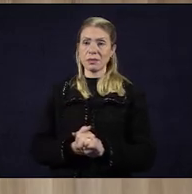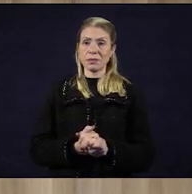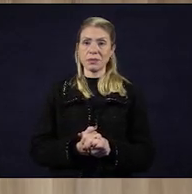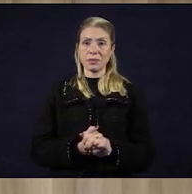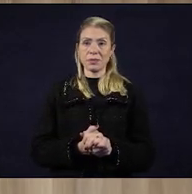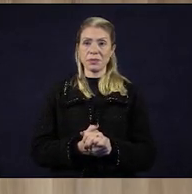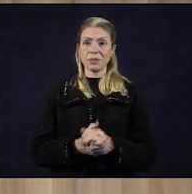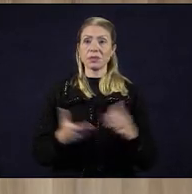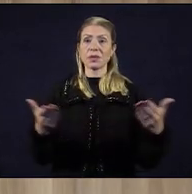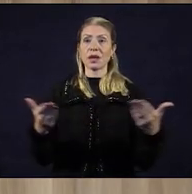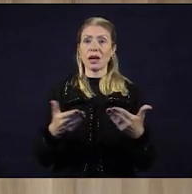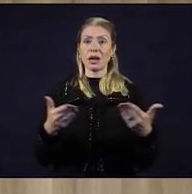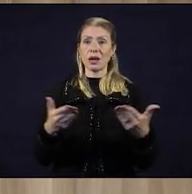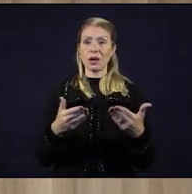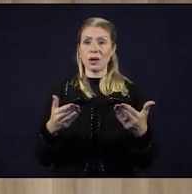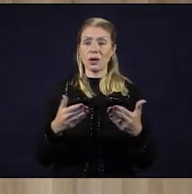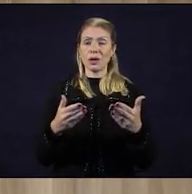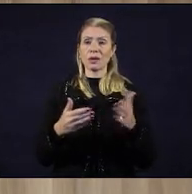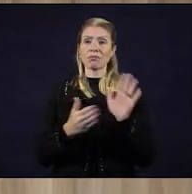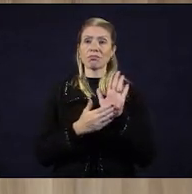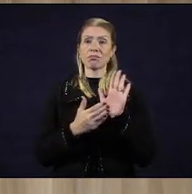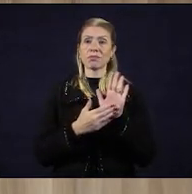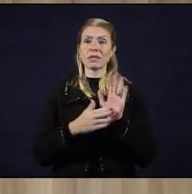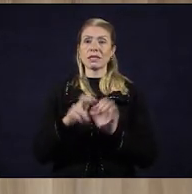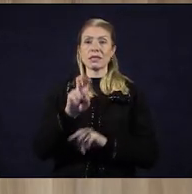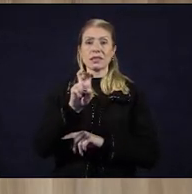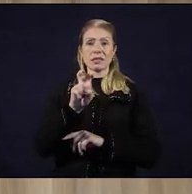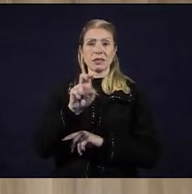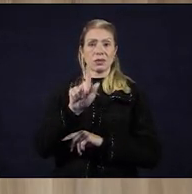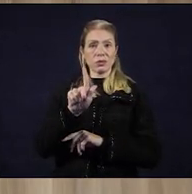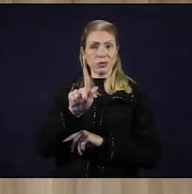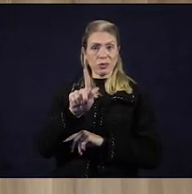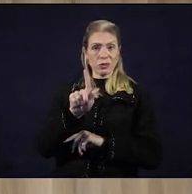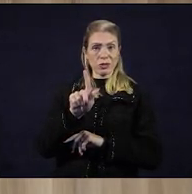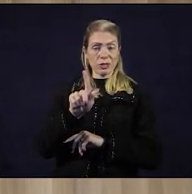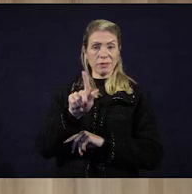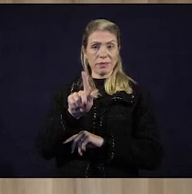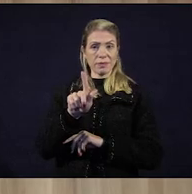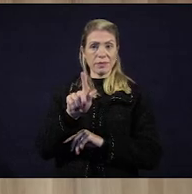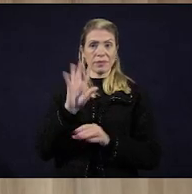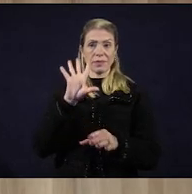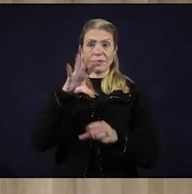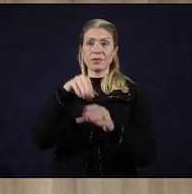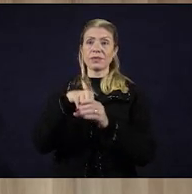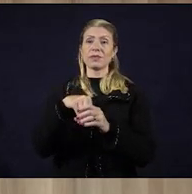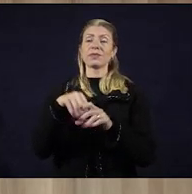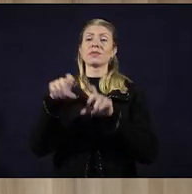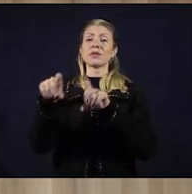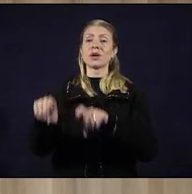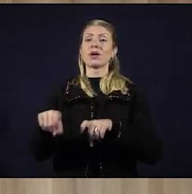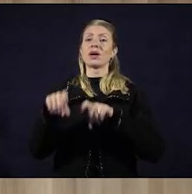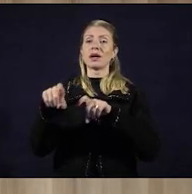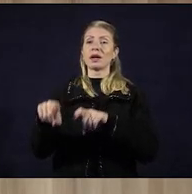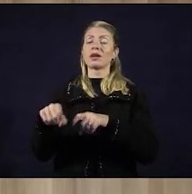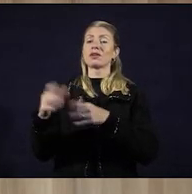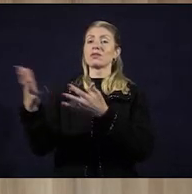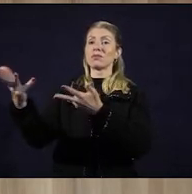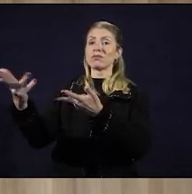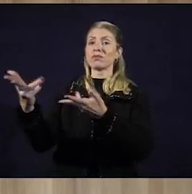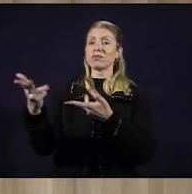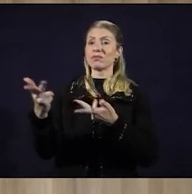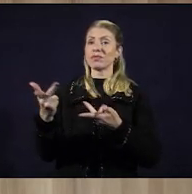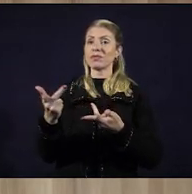a próxima painel aqui 5g no Agro Então eu queria convidar com muito orgulho Ministro Fábio Faria